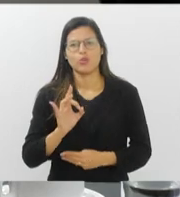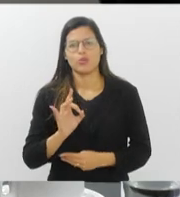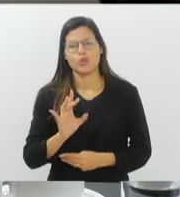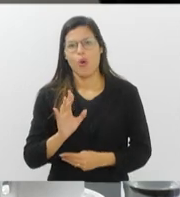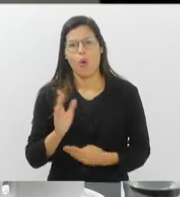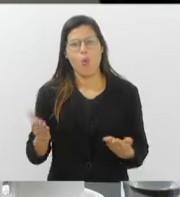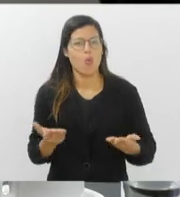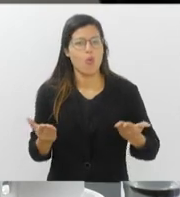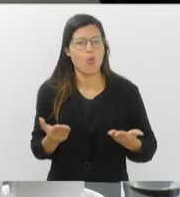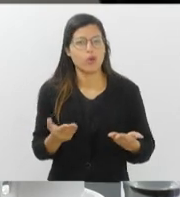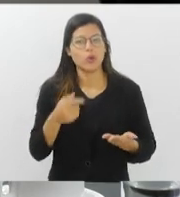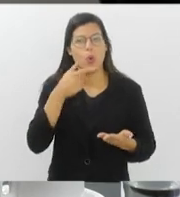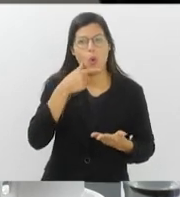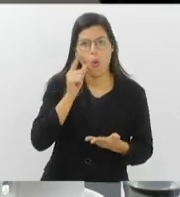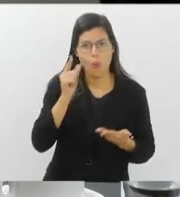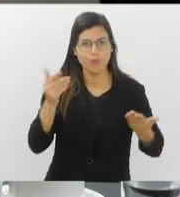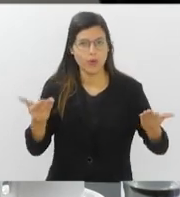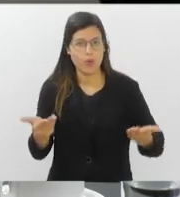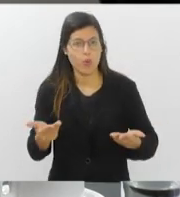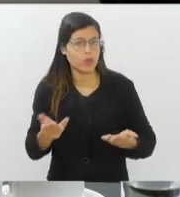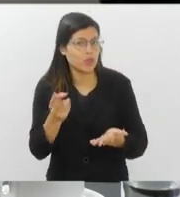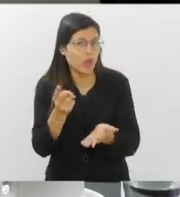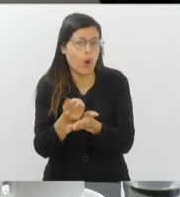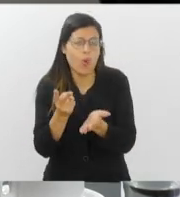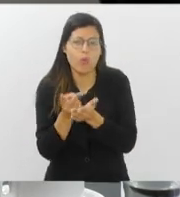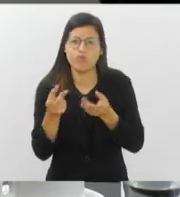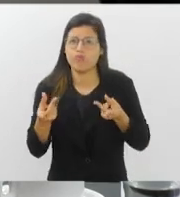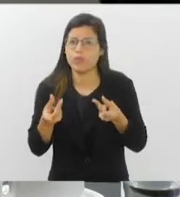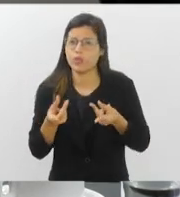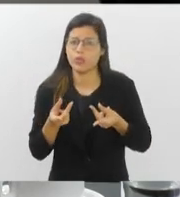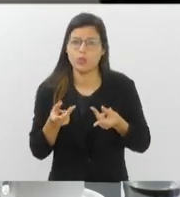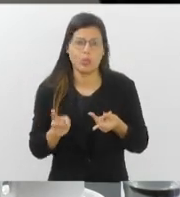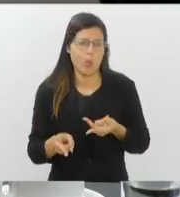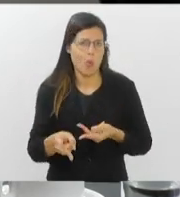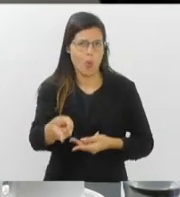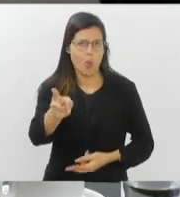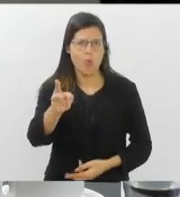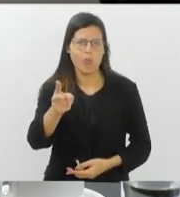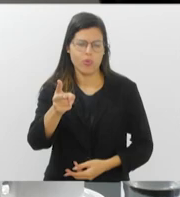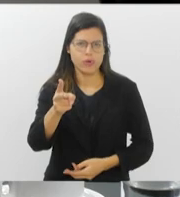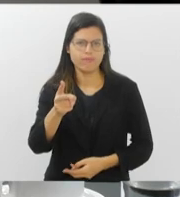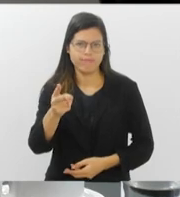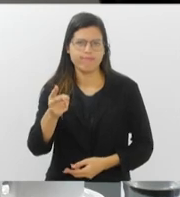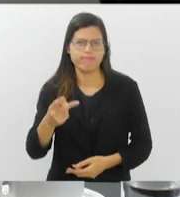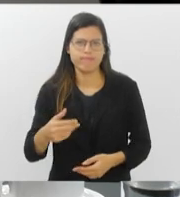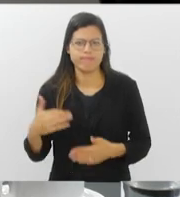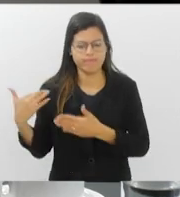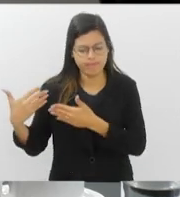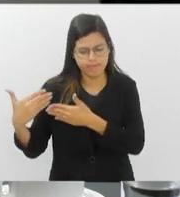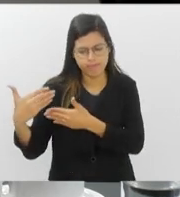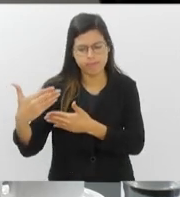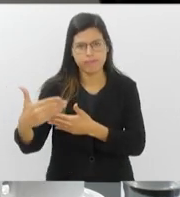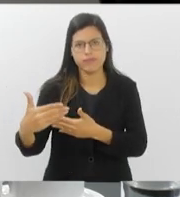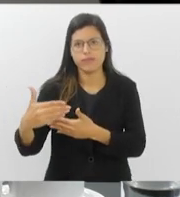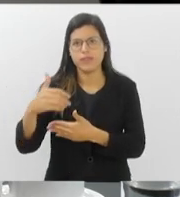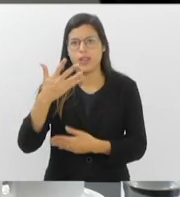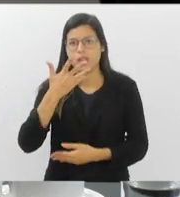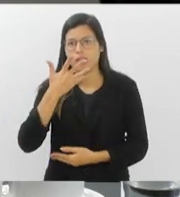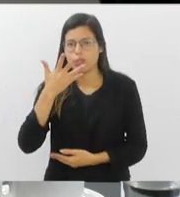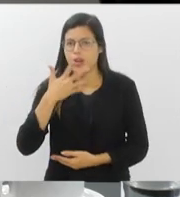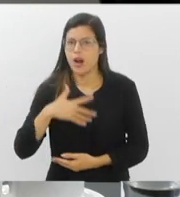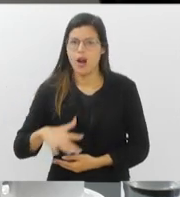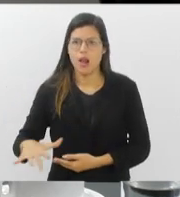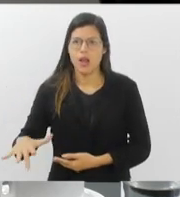Perduraram ontem, perduram hoje e continuarão a perdurar ao longo do tempo, enquanto essas crianças não